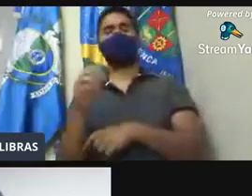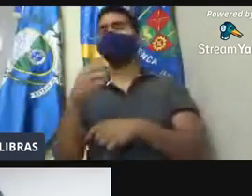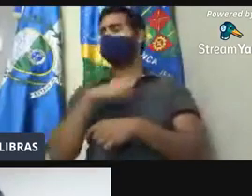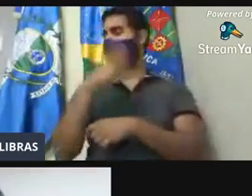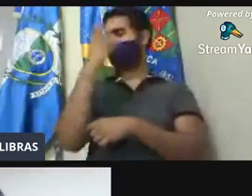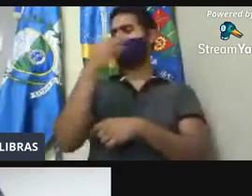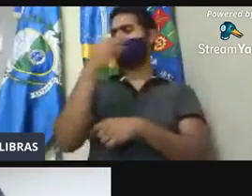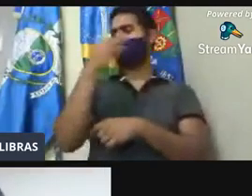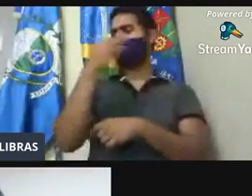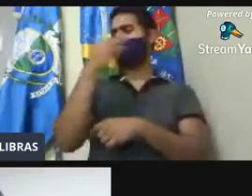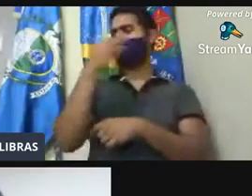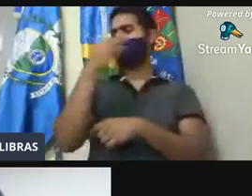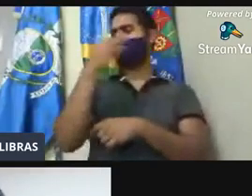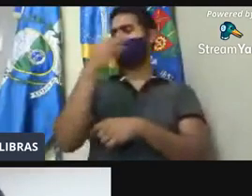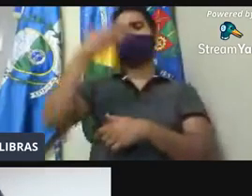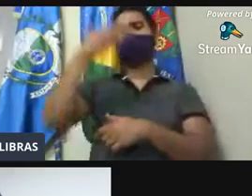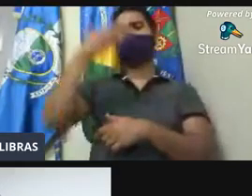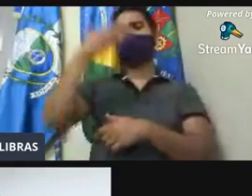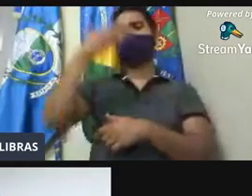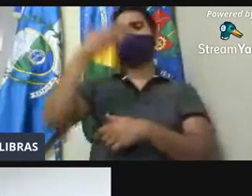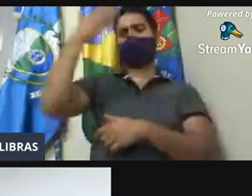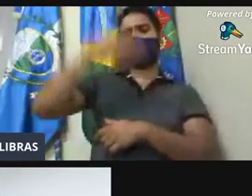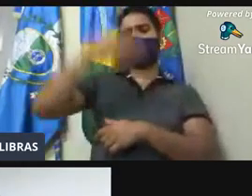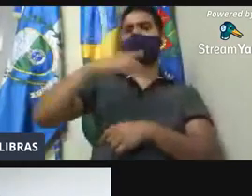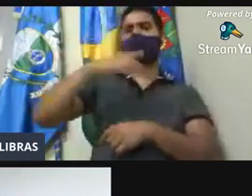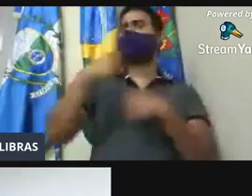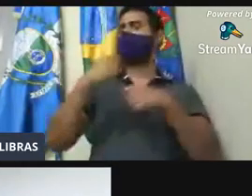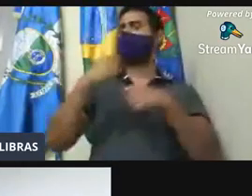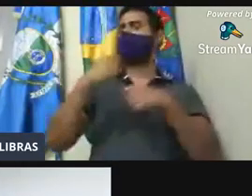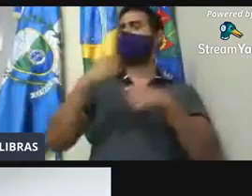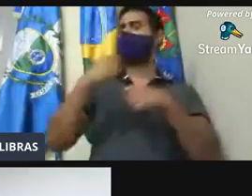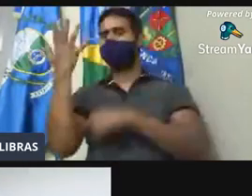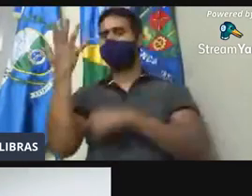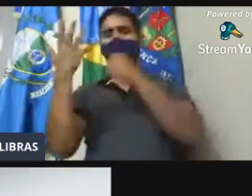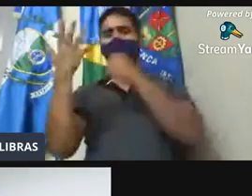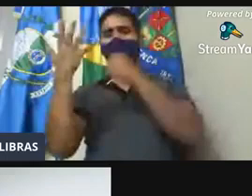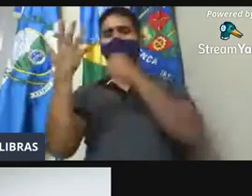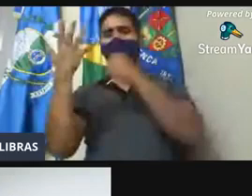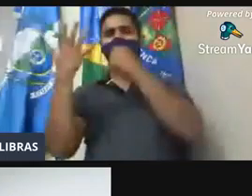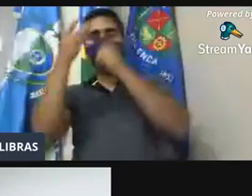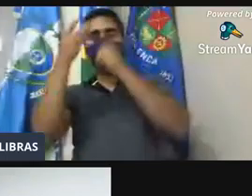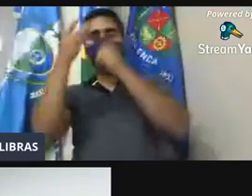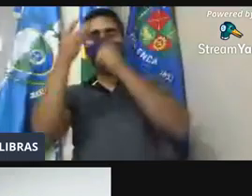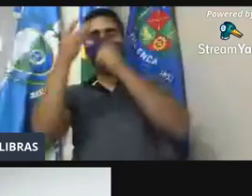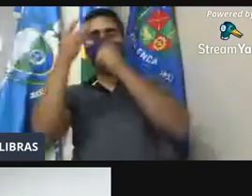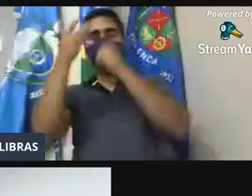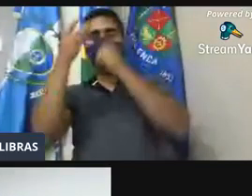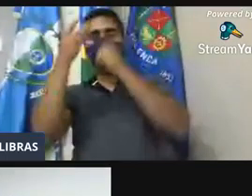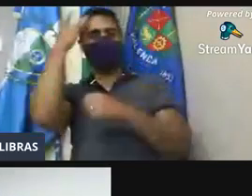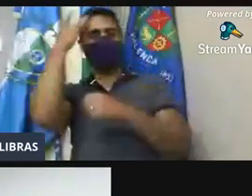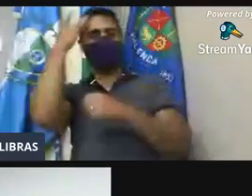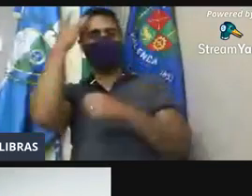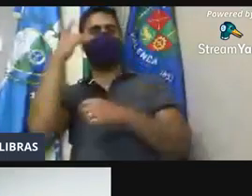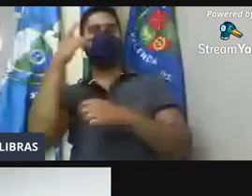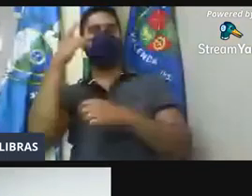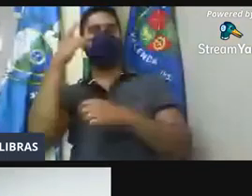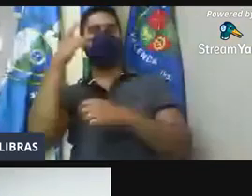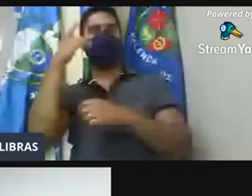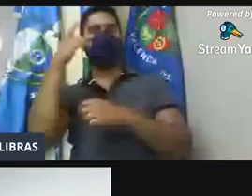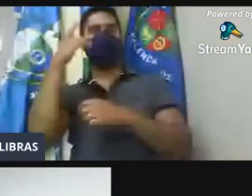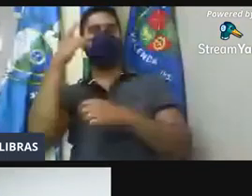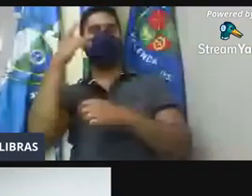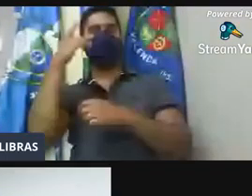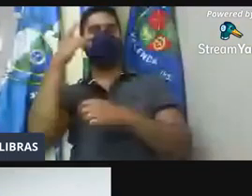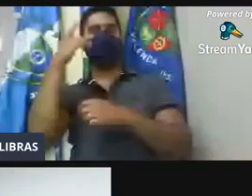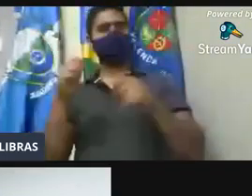Recebemos recentemente no nosso gabinete a visita de alguns moradores da rua citada acima, nos solicitando poda corretiva das árvores nesse local. As árvores